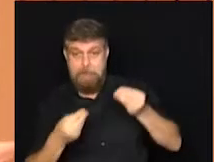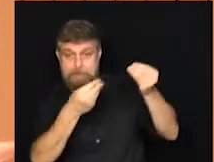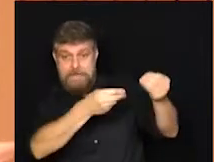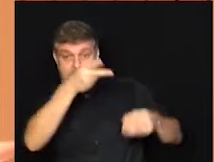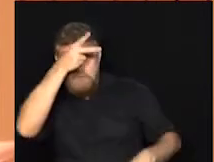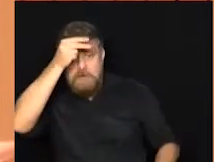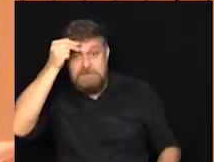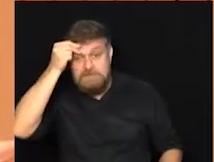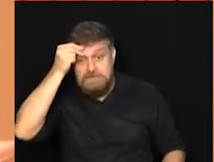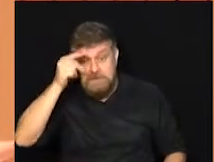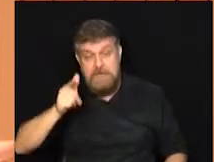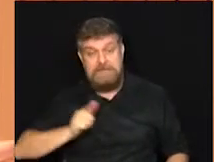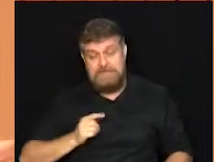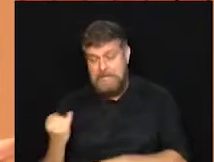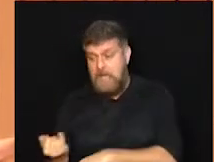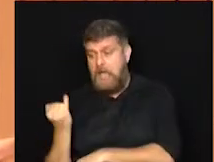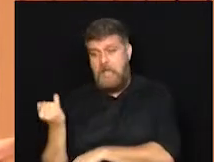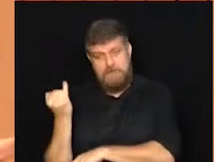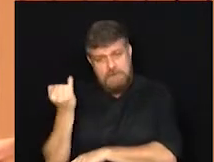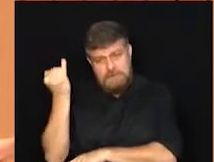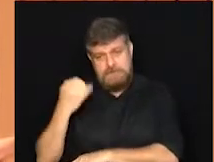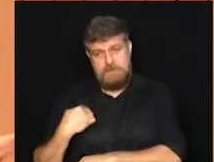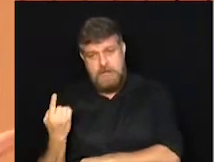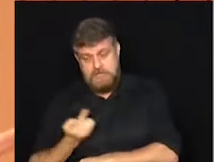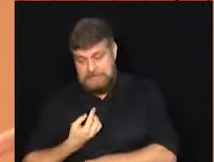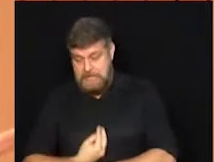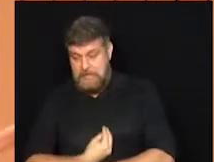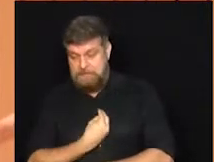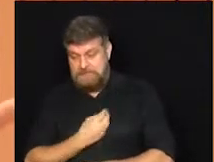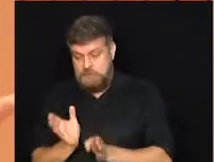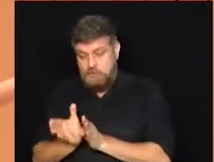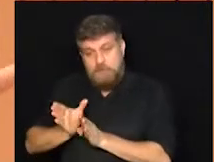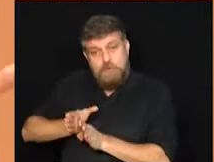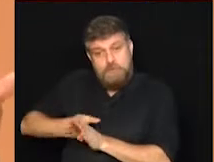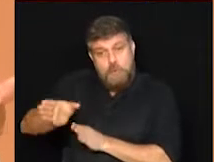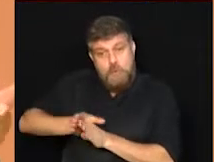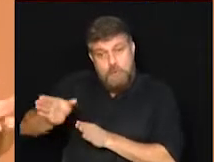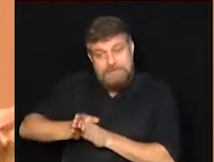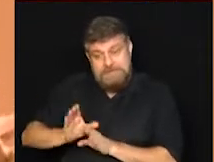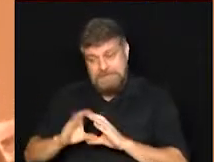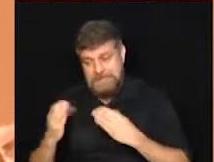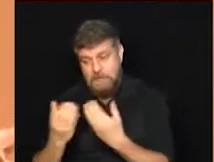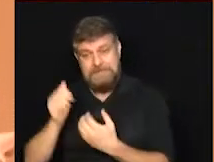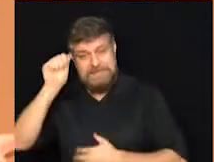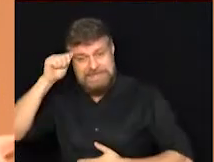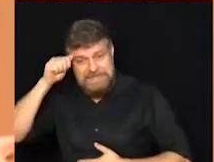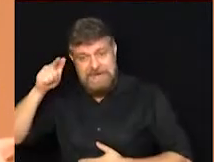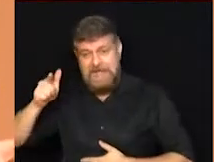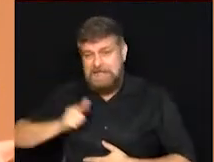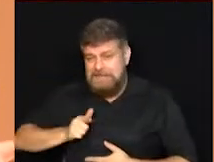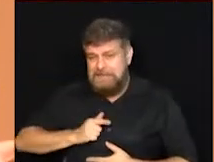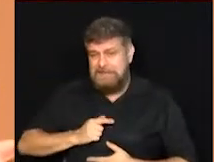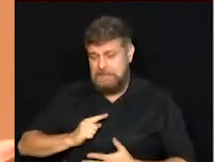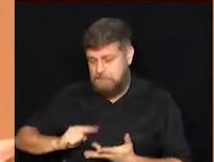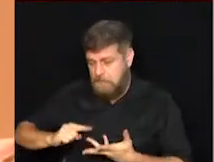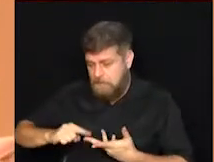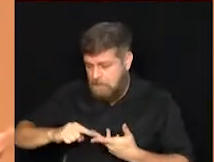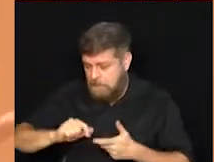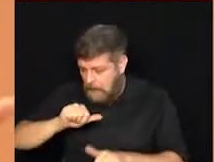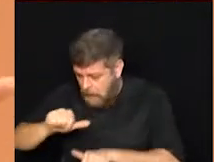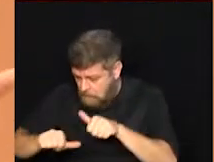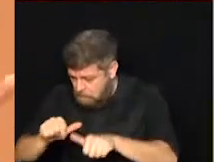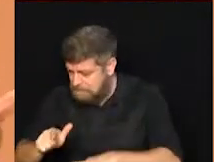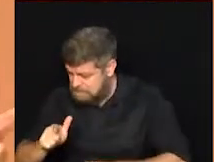então é importantíssimo que a gente tenha aqui o Conselho também, para que ele traga, né, se existe alguma nova alteração que a gente